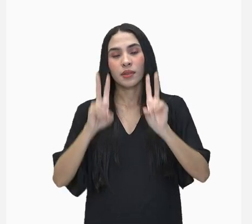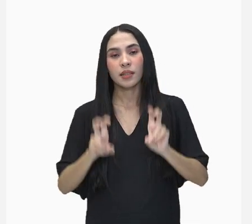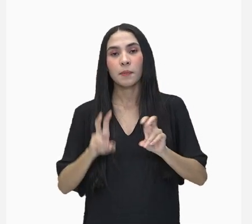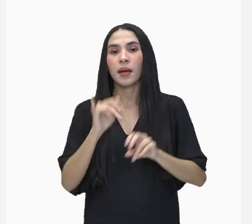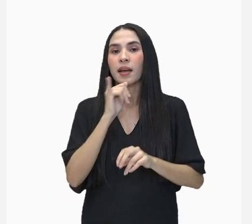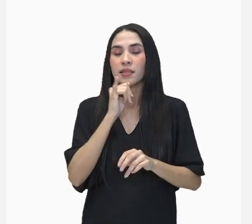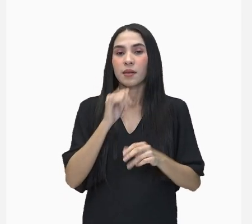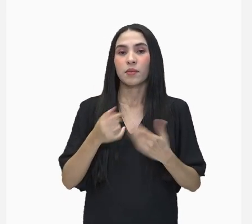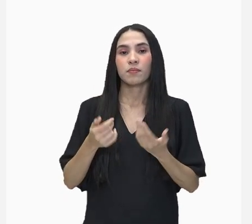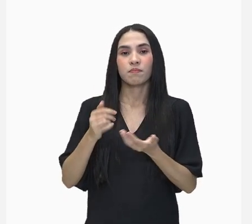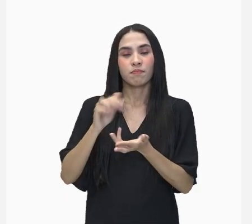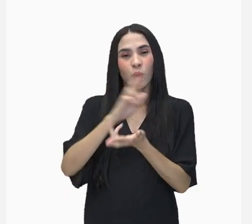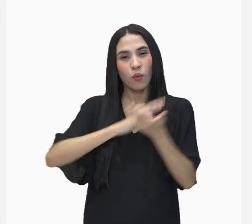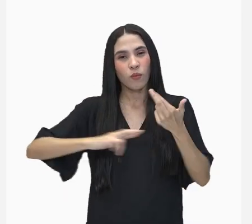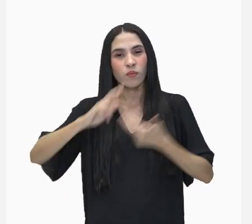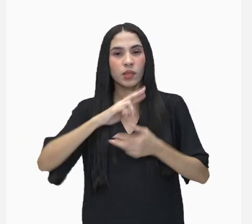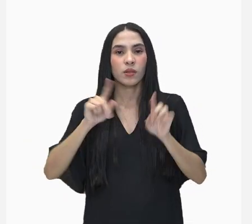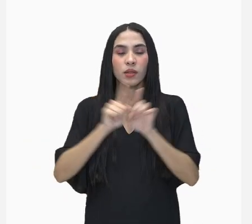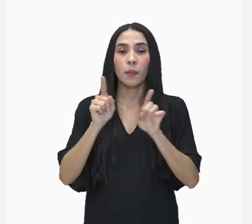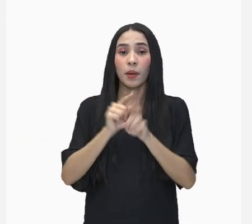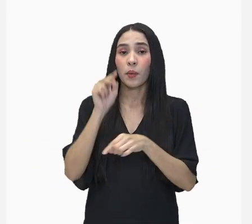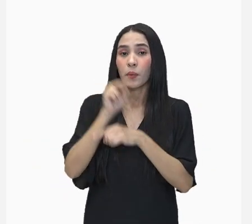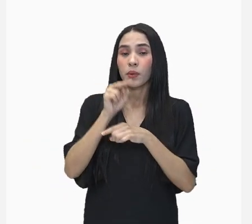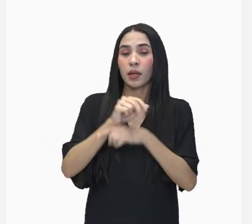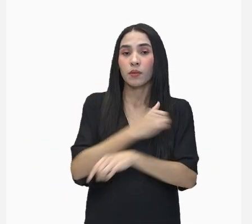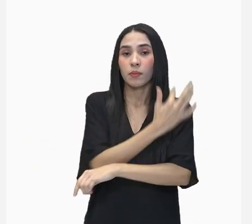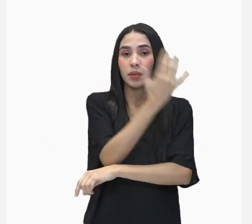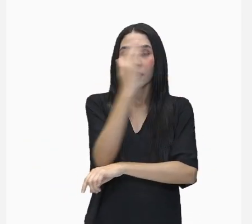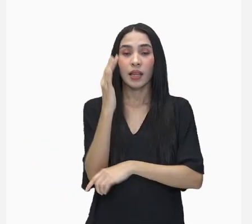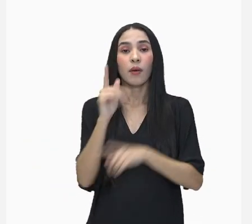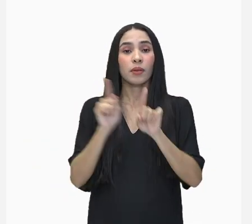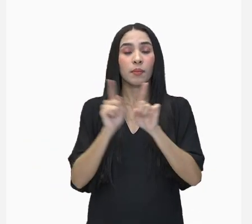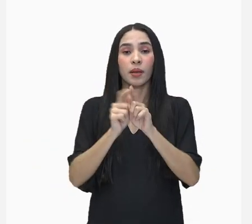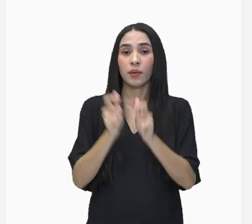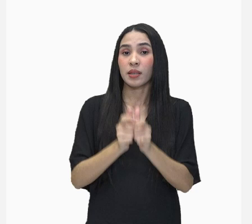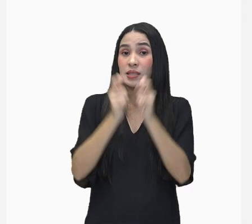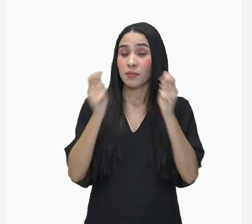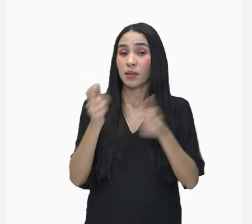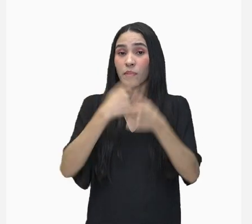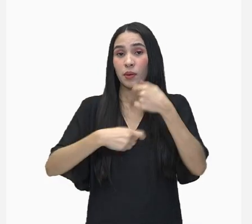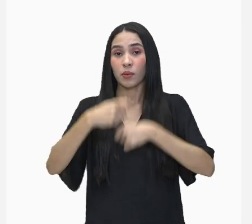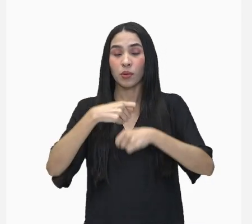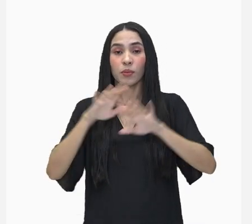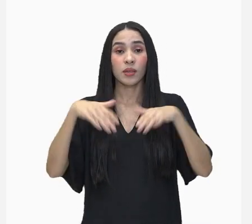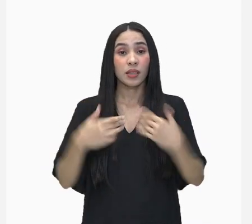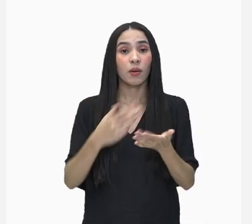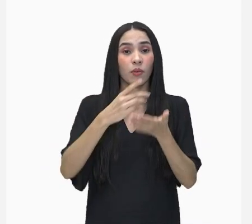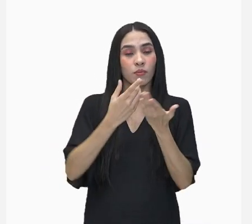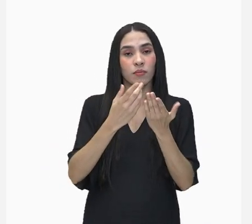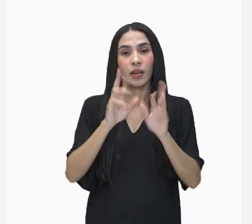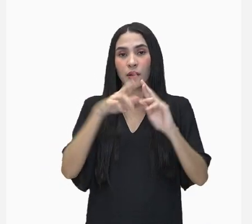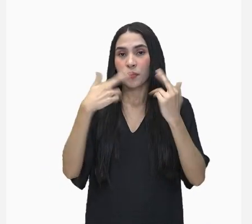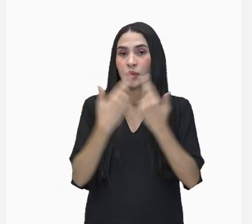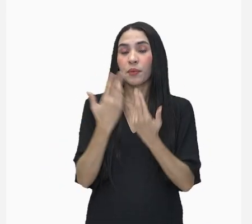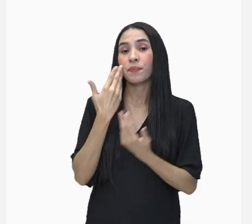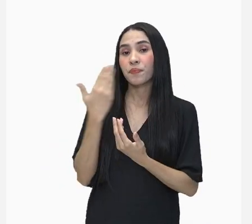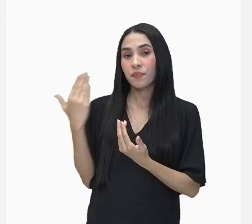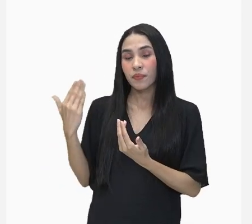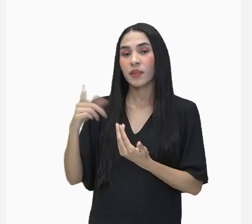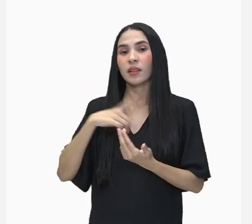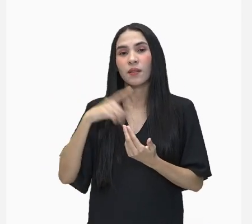os conflitos e a preservação ambiental e o crescimento econômico. Então, durante a Declaração de Estocolmo, nós tivemos